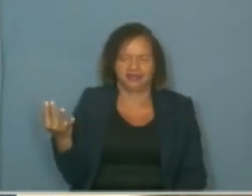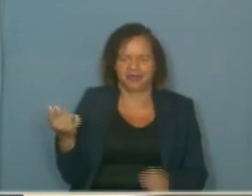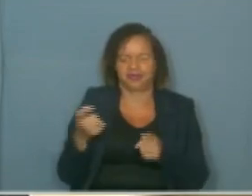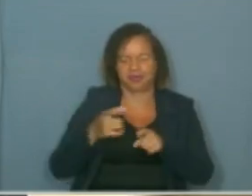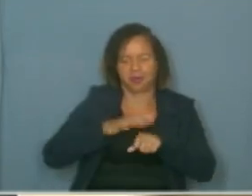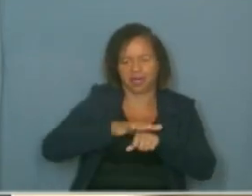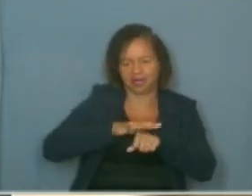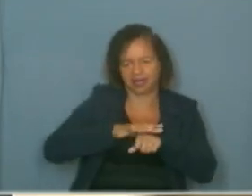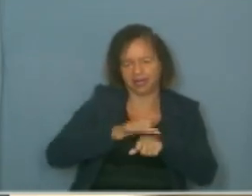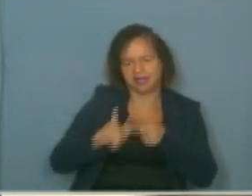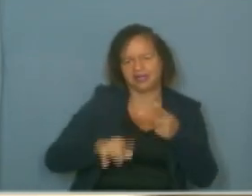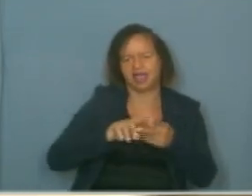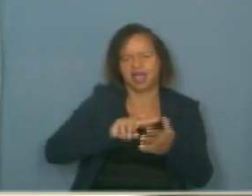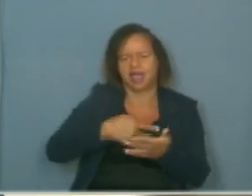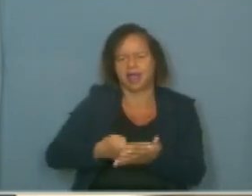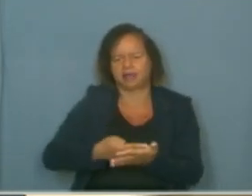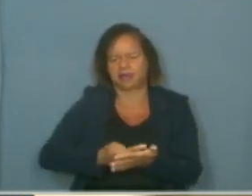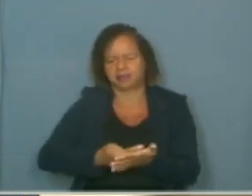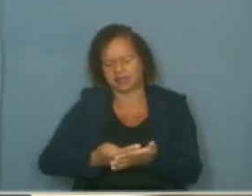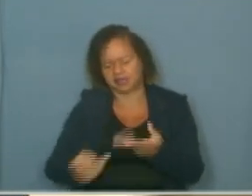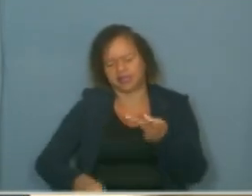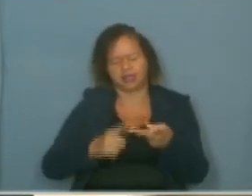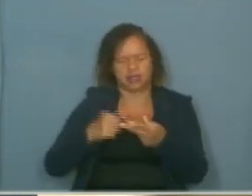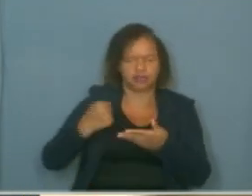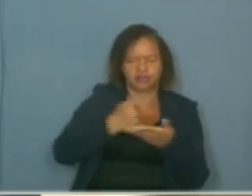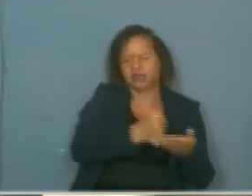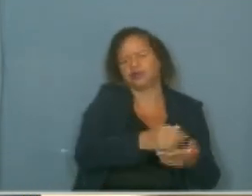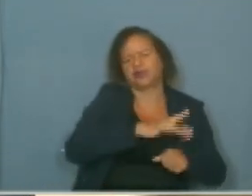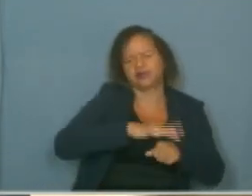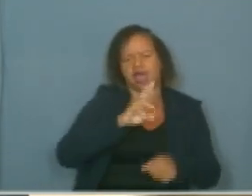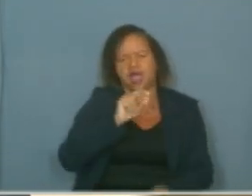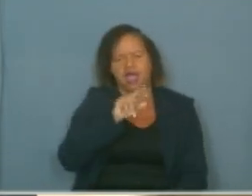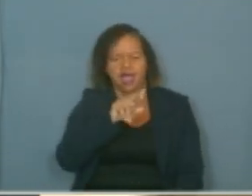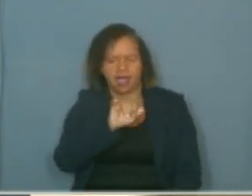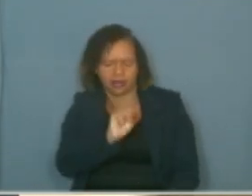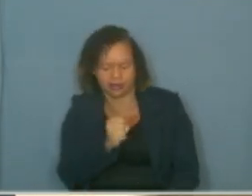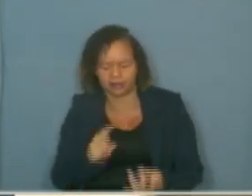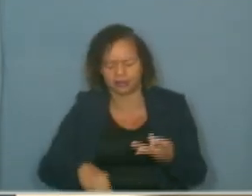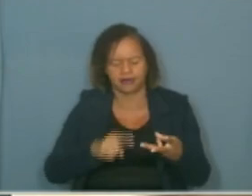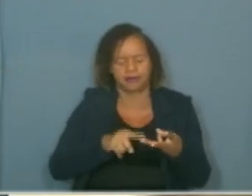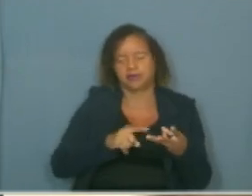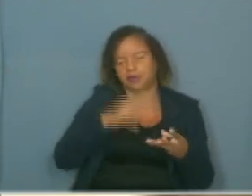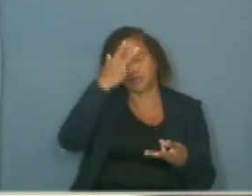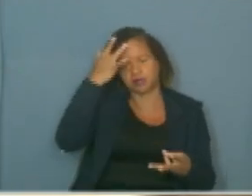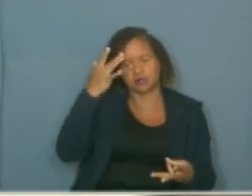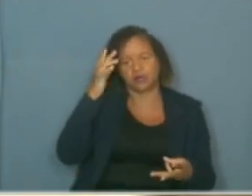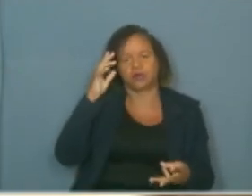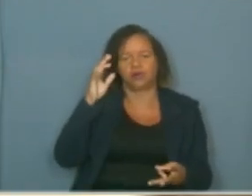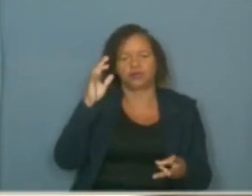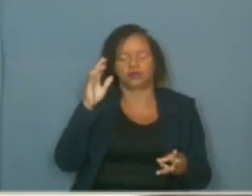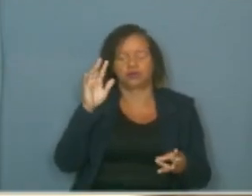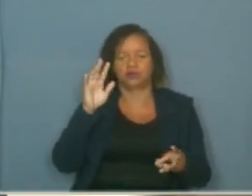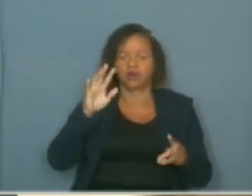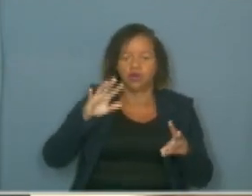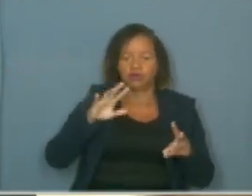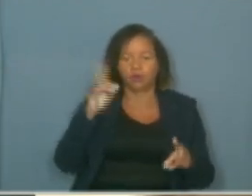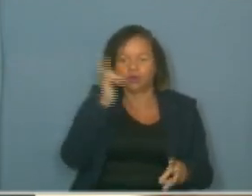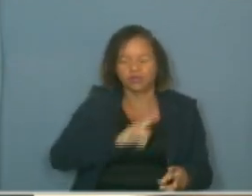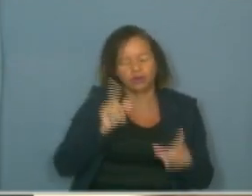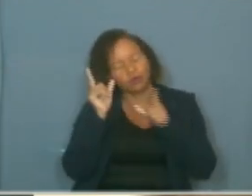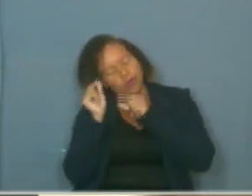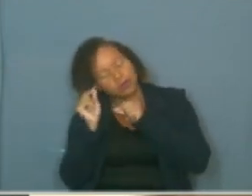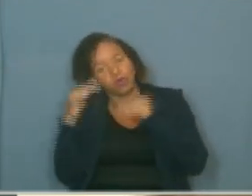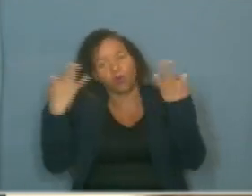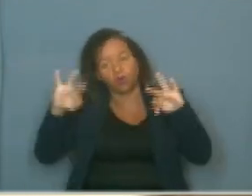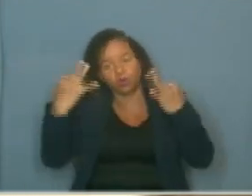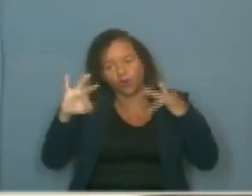que tem ajudado pessoas com epilepsia, que tem ajudado pessoas com doenças raras, as mais diversas, tem ajudado pessoas com transtornos do sono, tem ajudado pessoas com dores